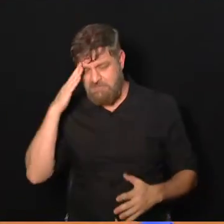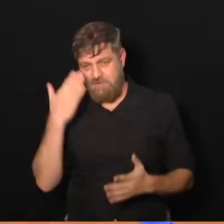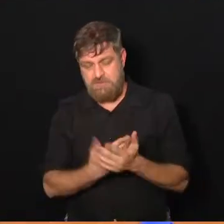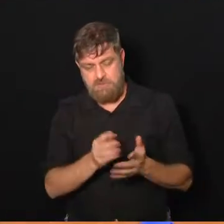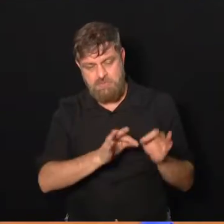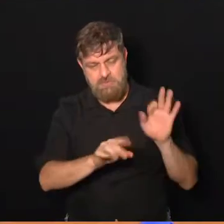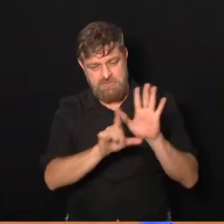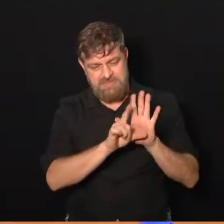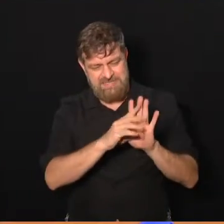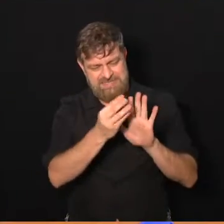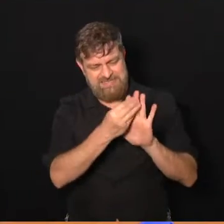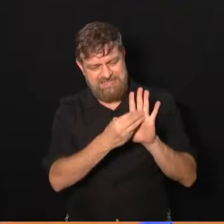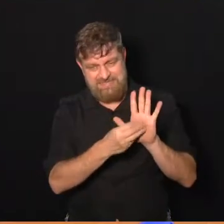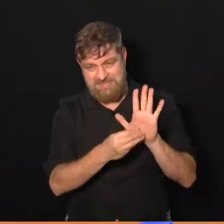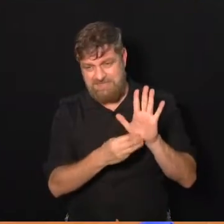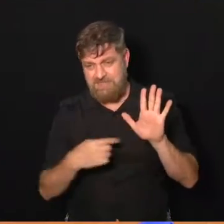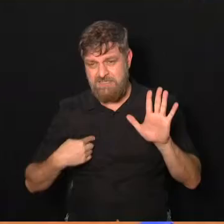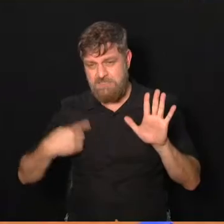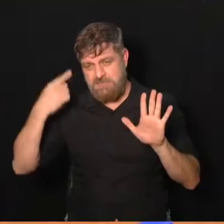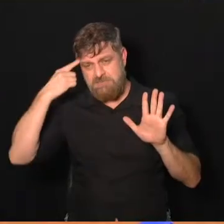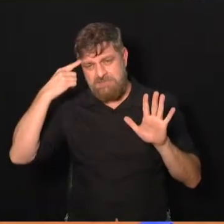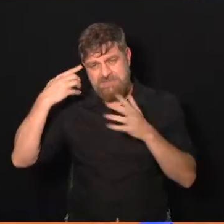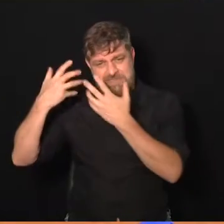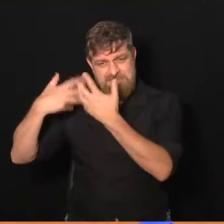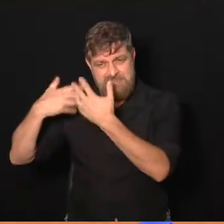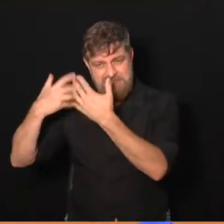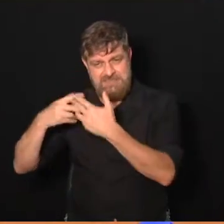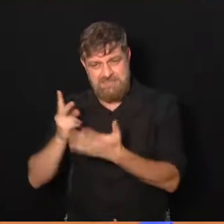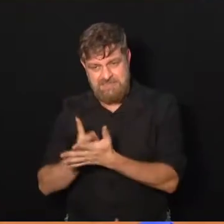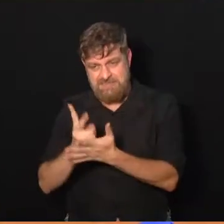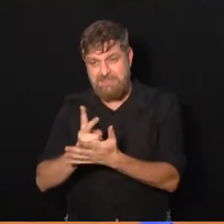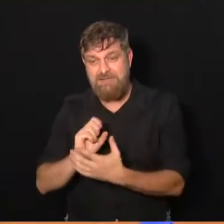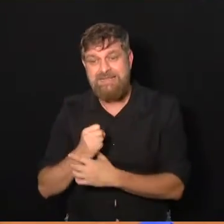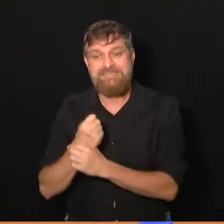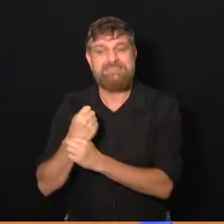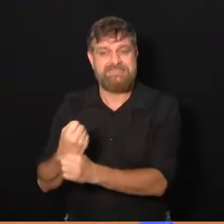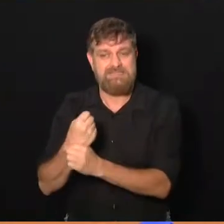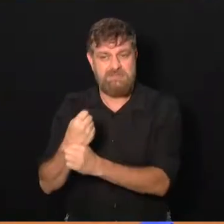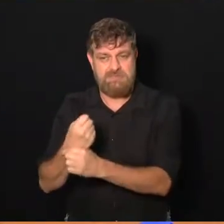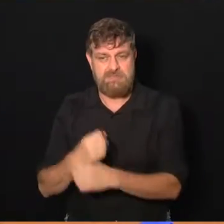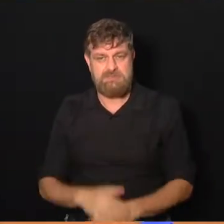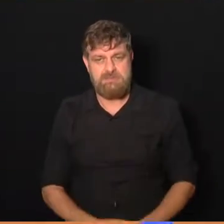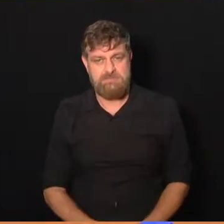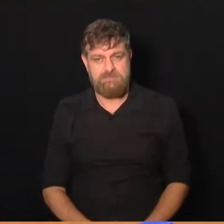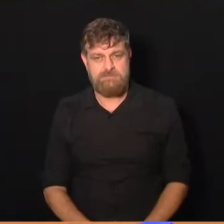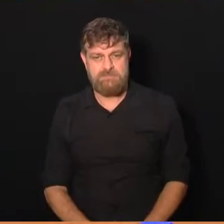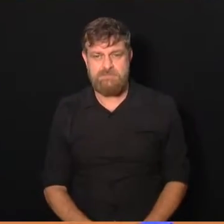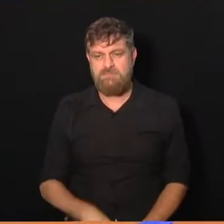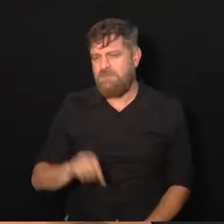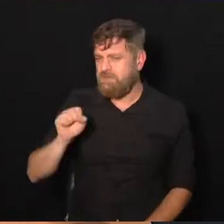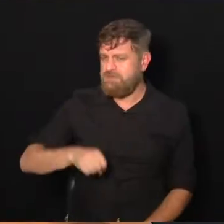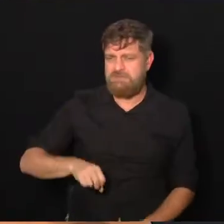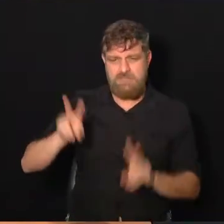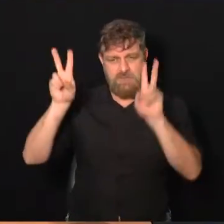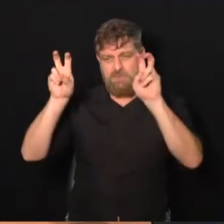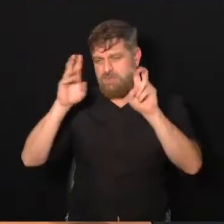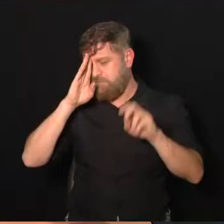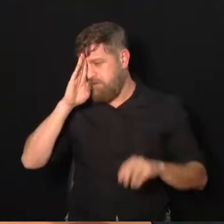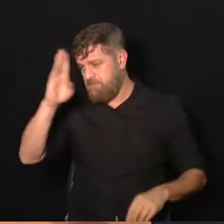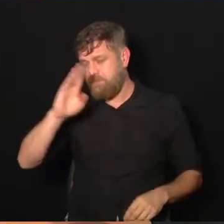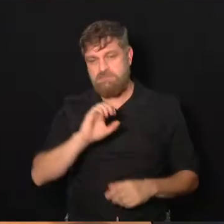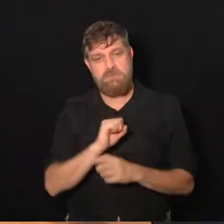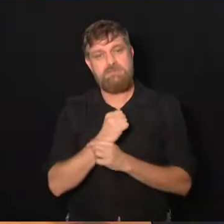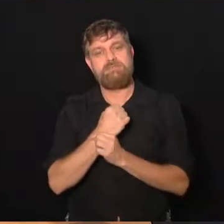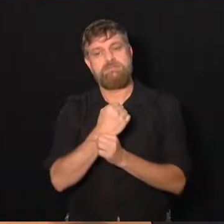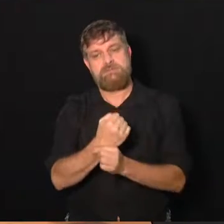dá para encampar mais coisas se a gente pensar sempre na questão segurança no total. É isso, Maria José? Sim, segurança. Acho que tudo aqui vai